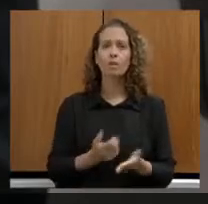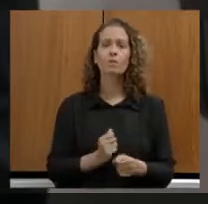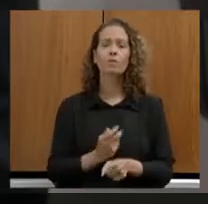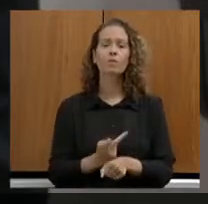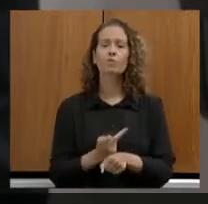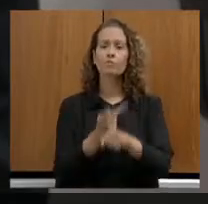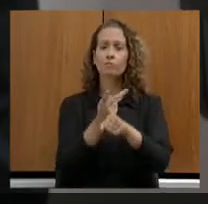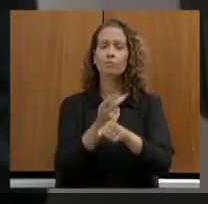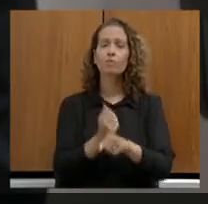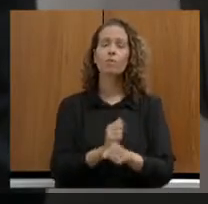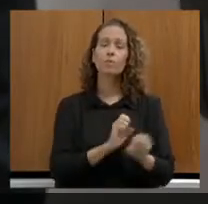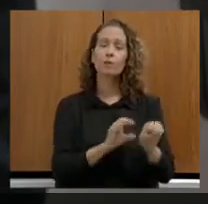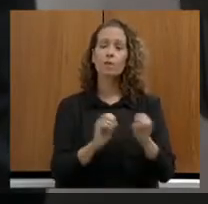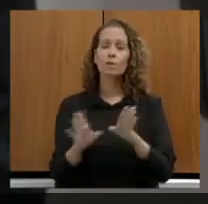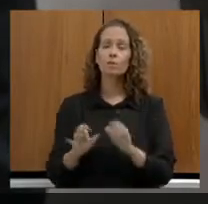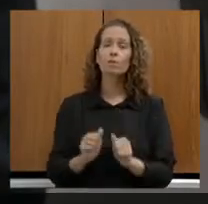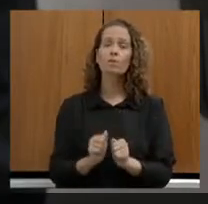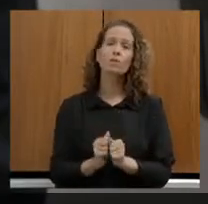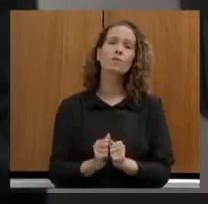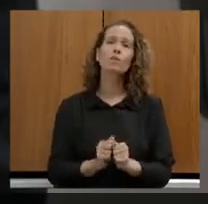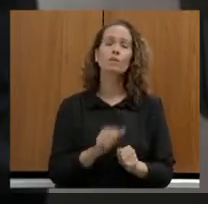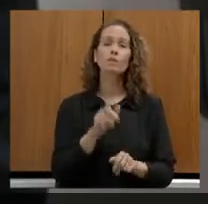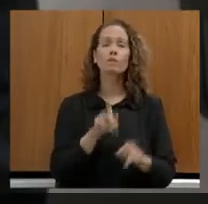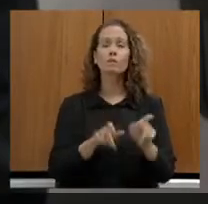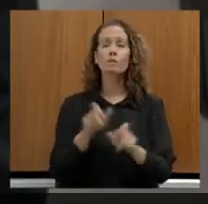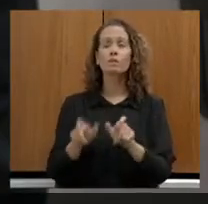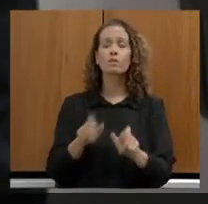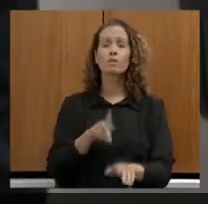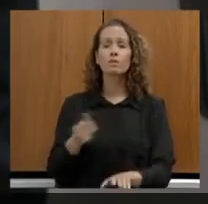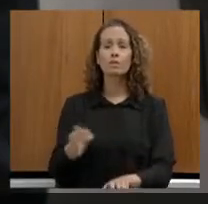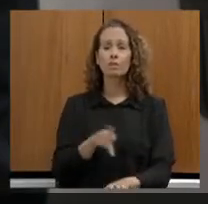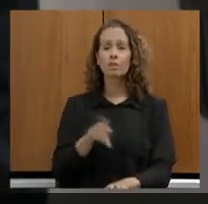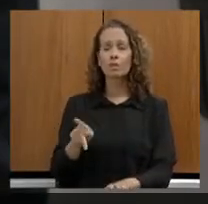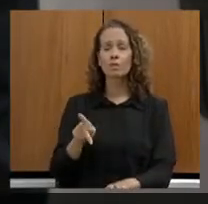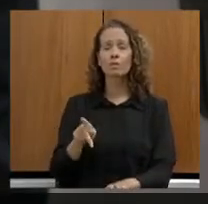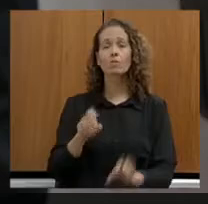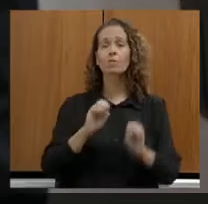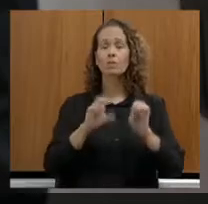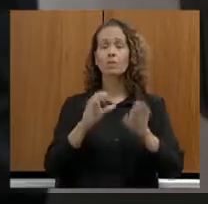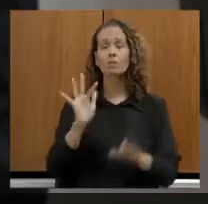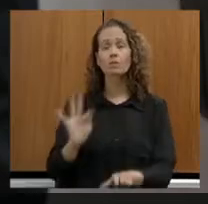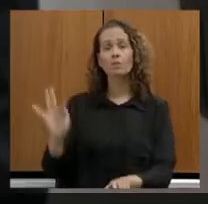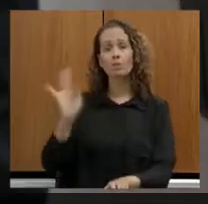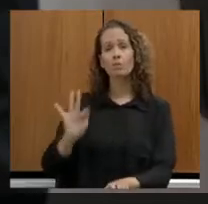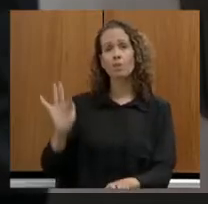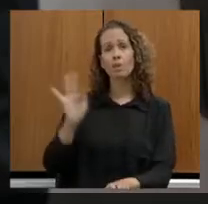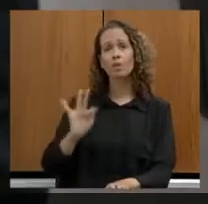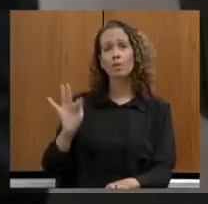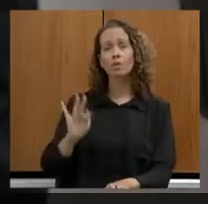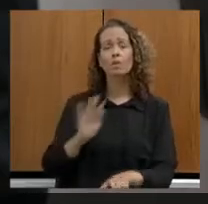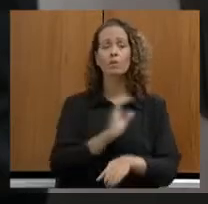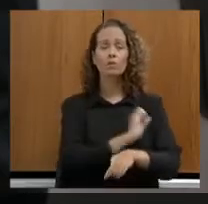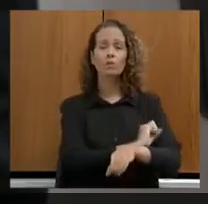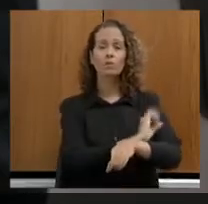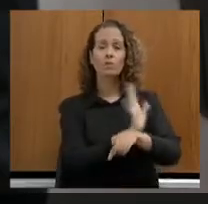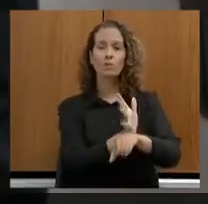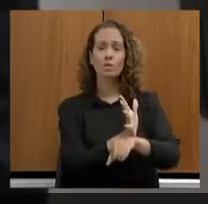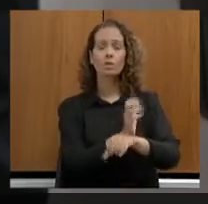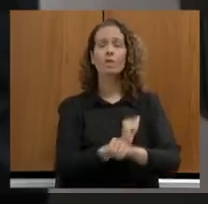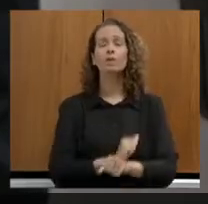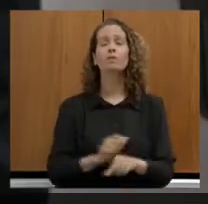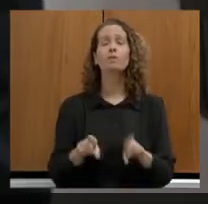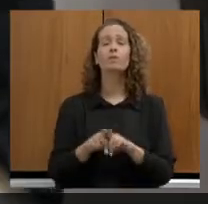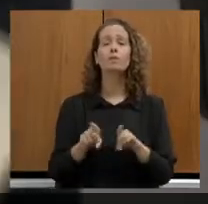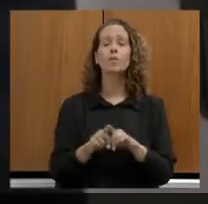exclusiva devidas aos profissionais da educação superior da Universidade do Estado de Minas Gerais da Universidade Estadual de Montes Claros requer